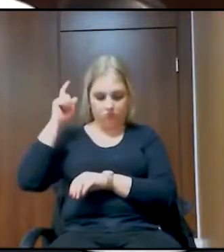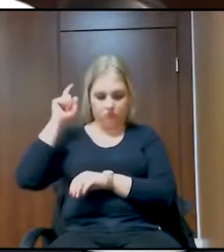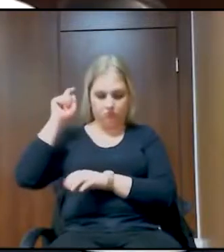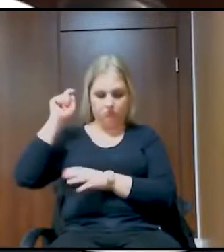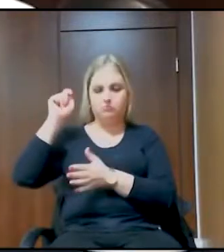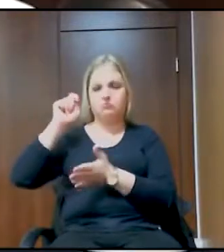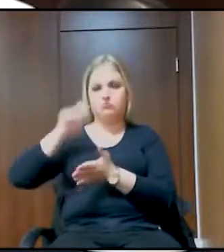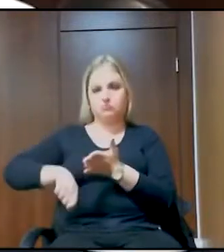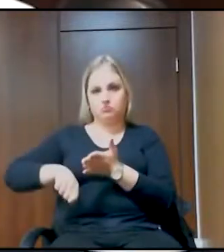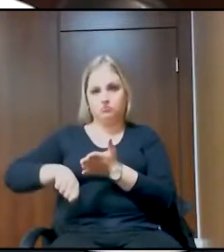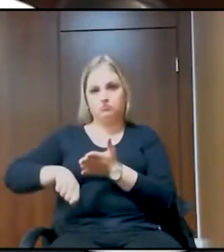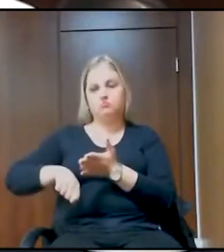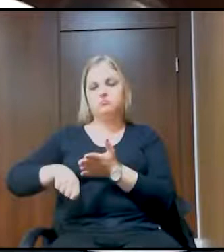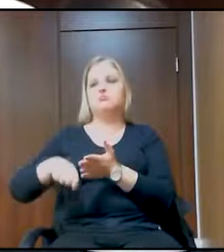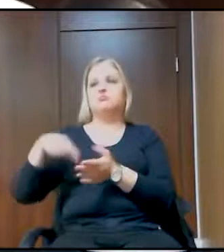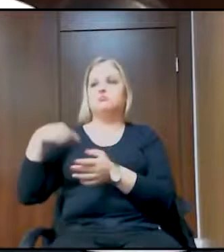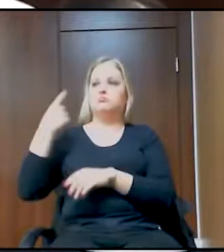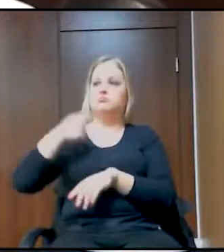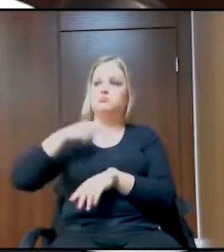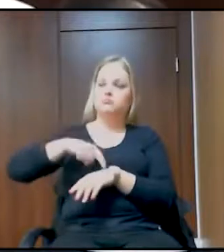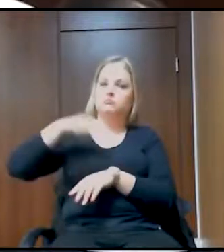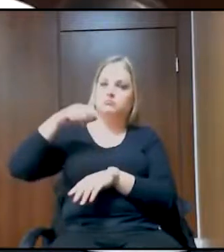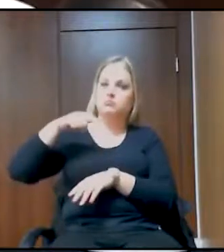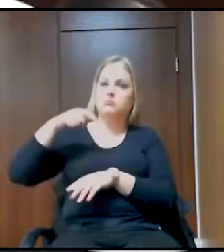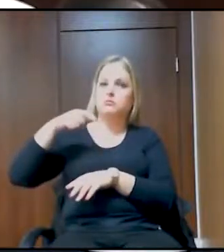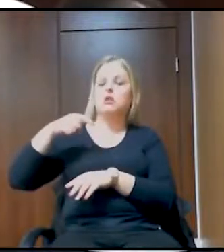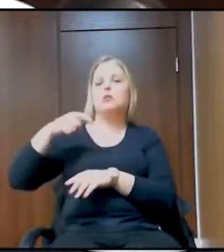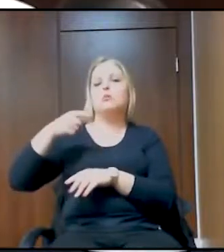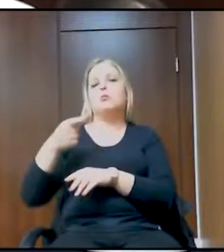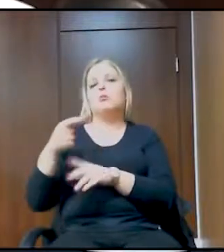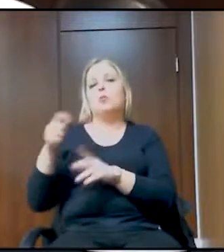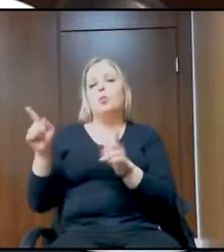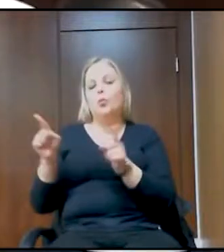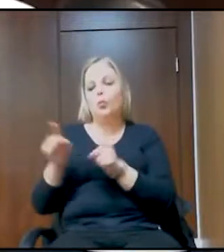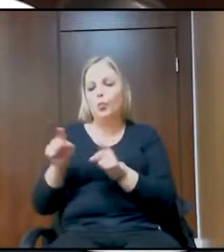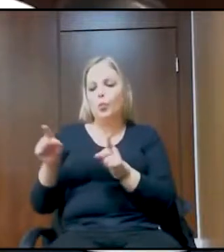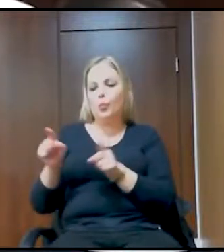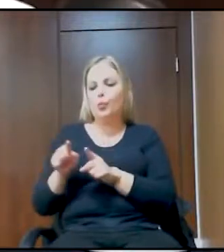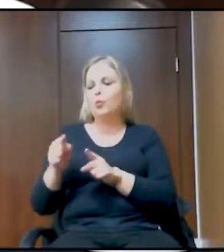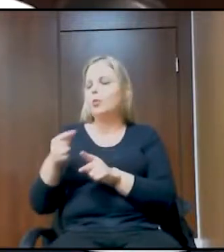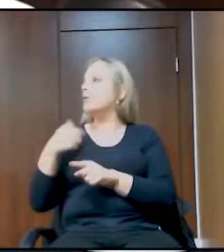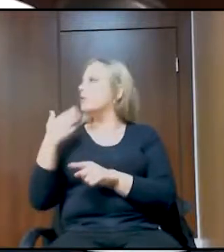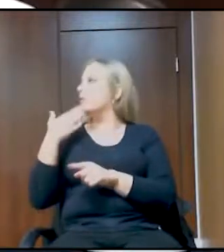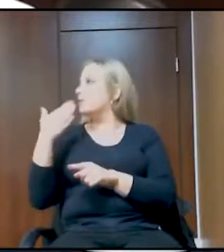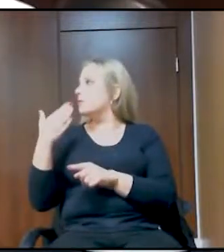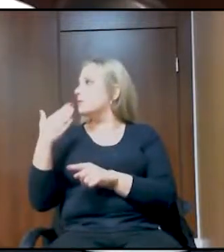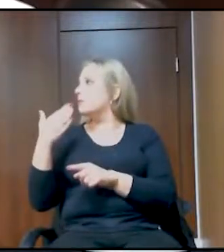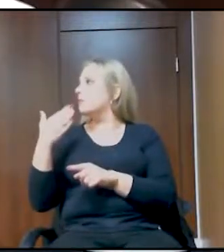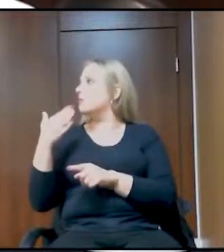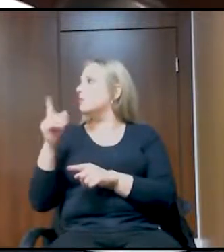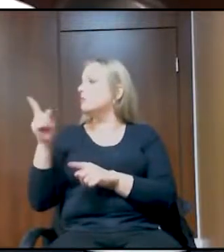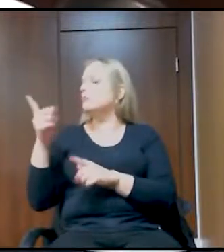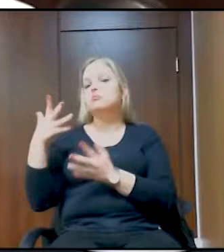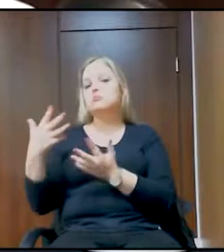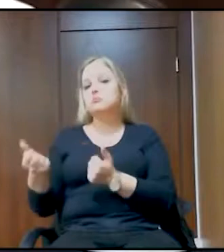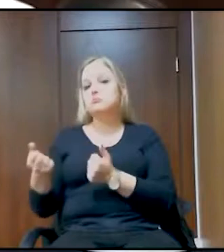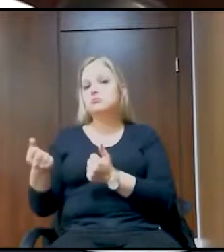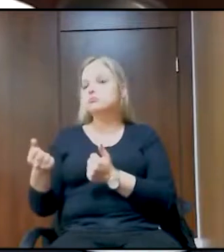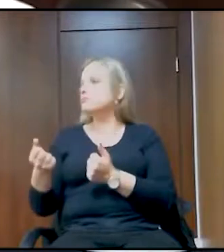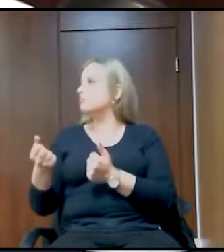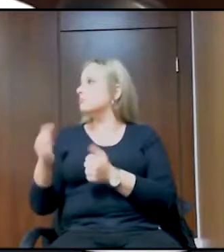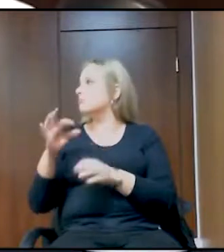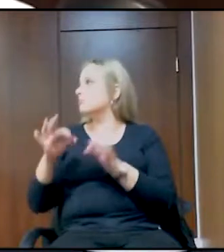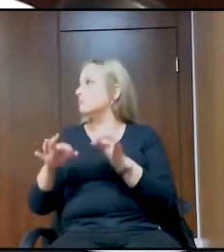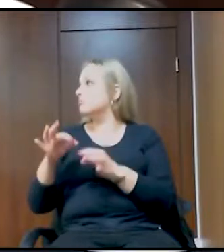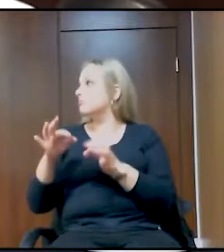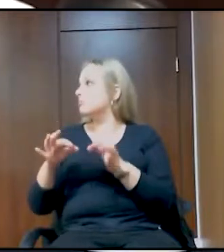tempo nosso de todos é sempre curto, eu vou sugerir à Defensoria, se assim topar, de eu me limitar